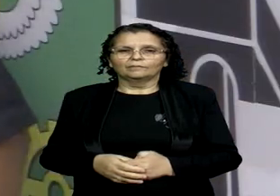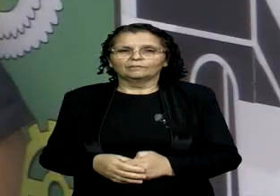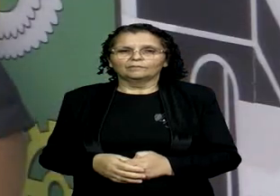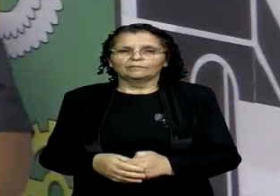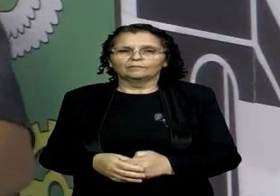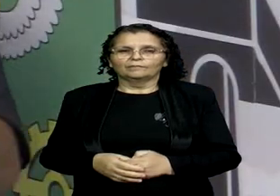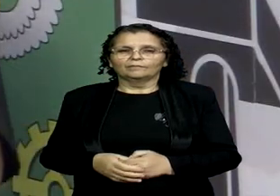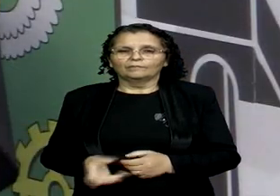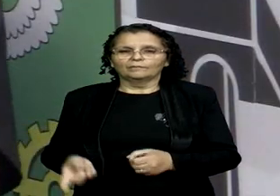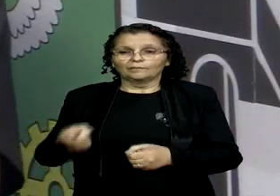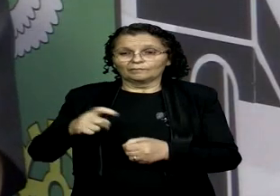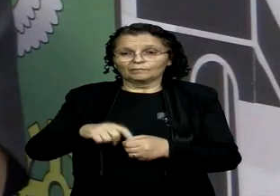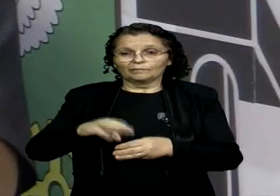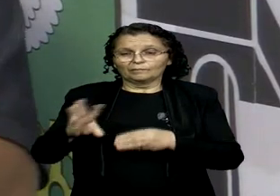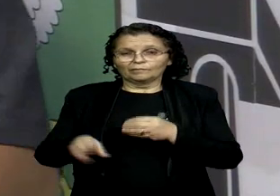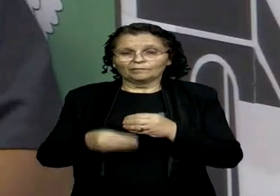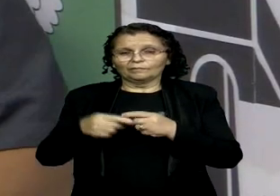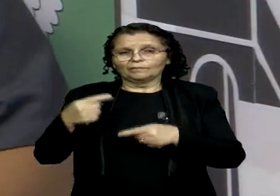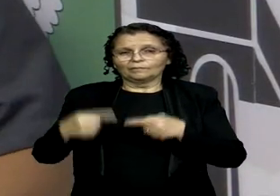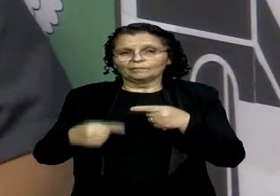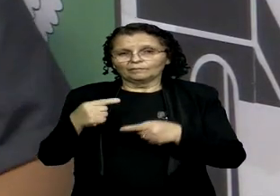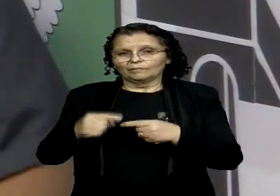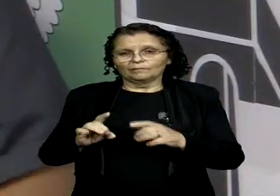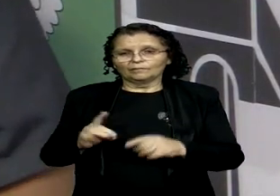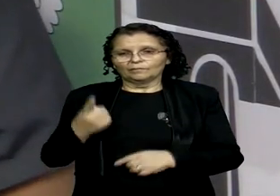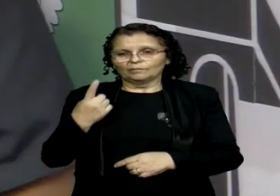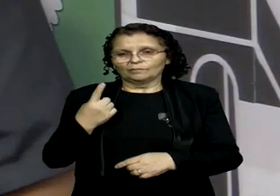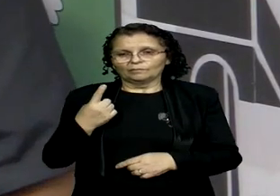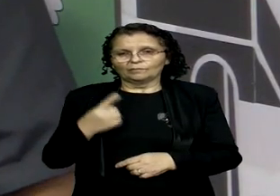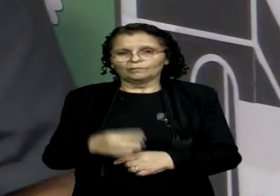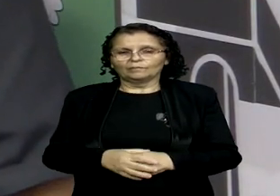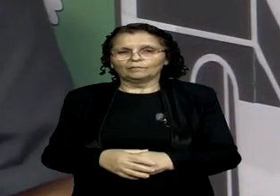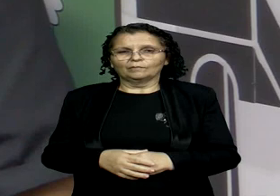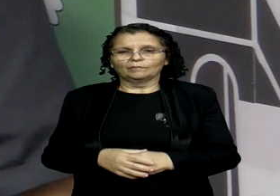Para que a gente podia discutir ela, só ela, a primeira.